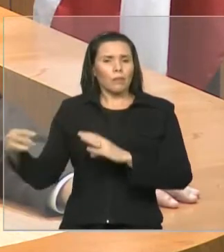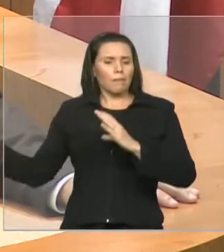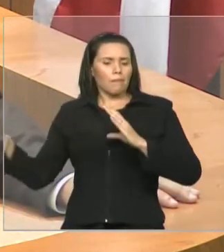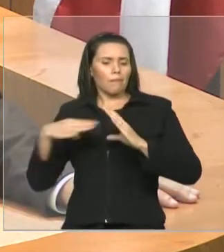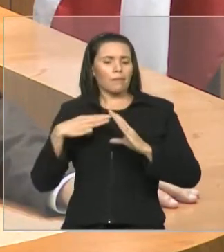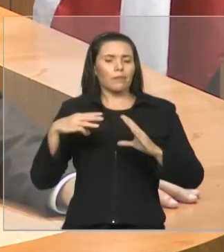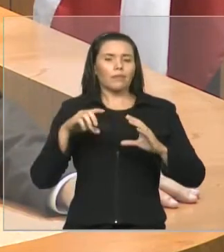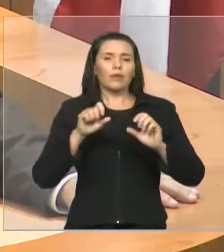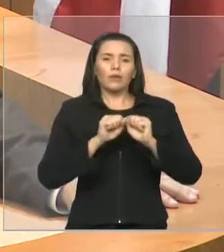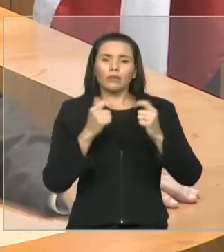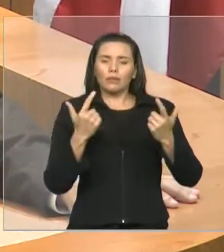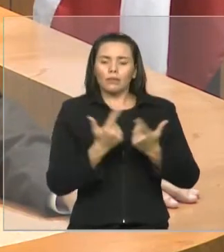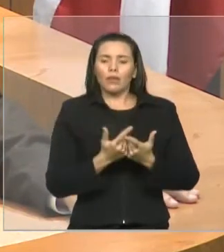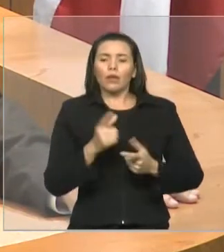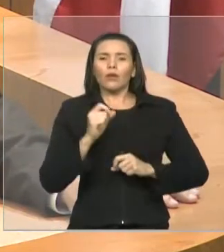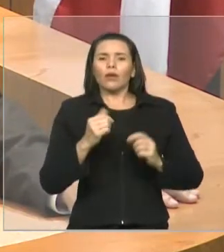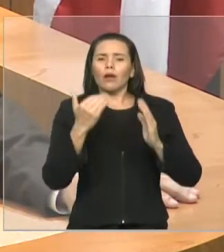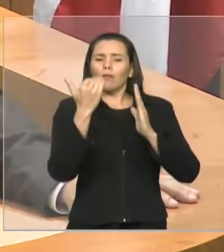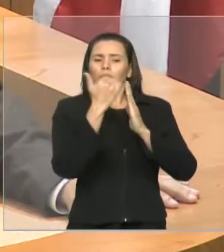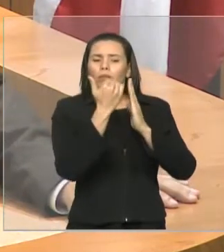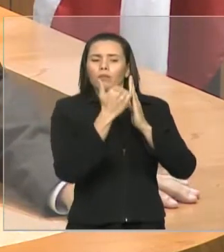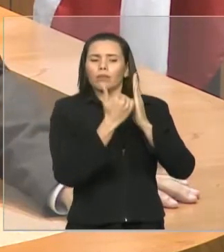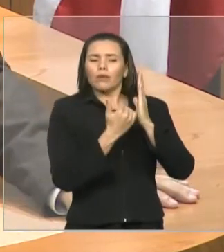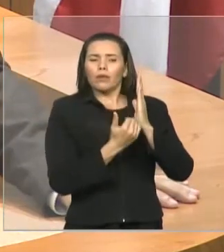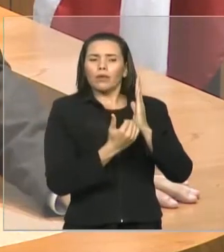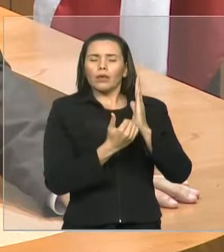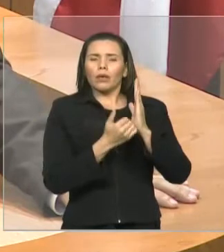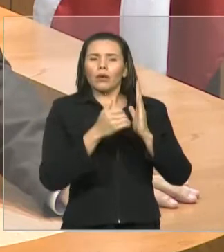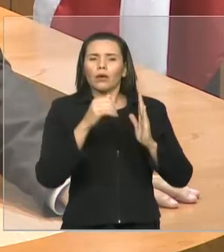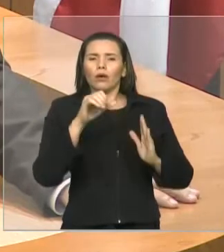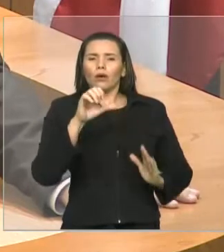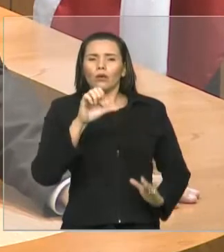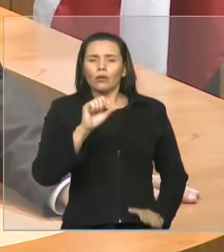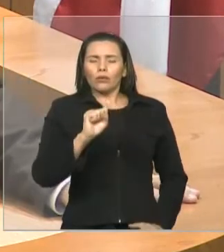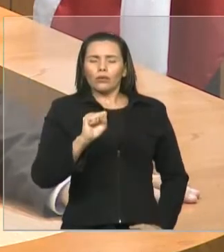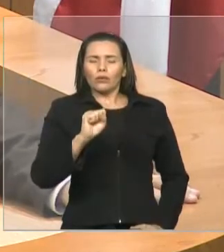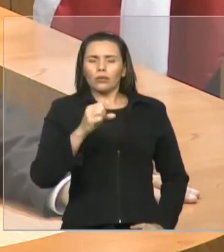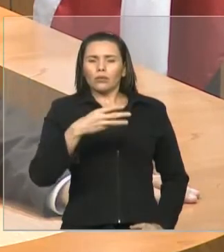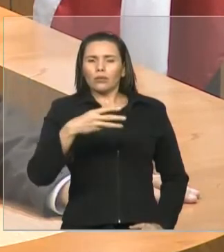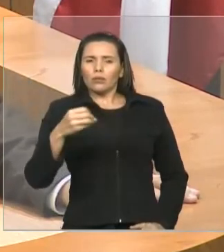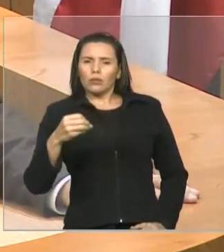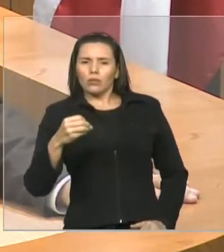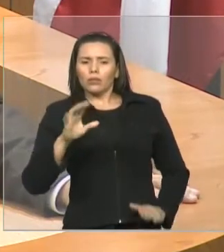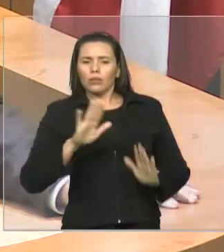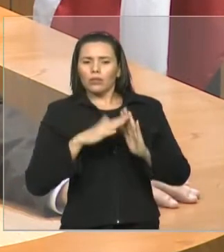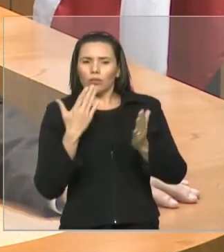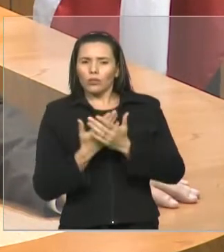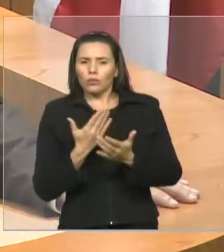Legislativa a relação das 830 escolas que o governo disse que reformou